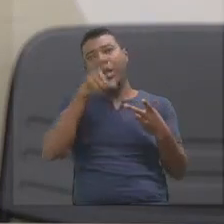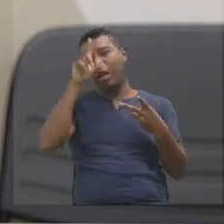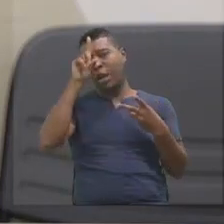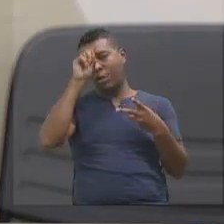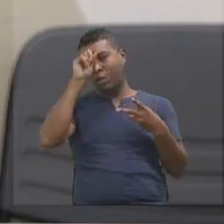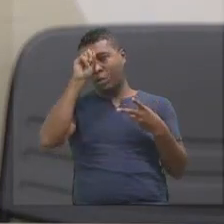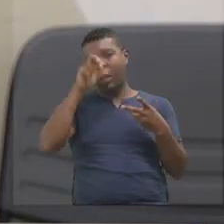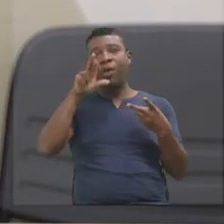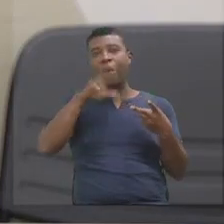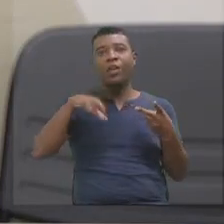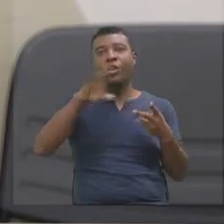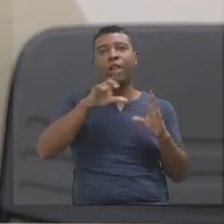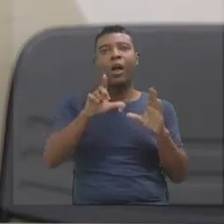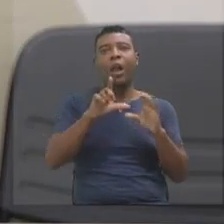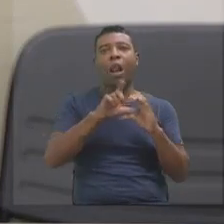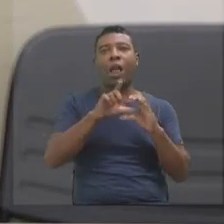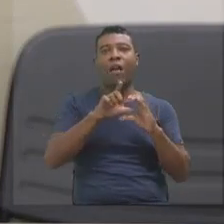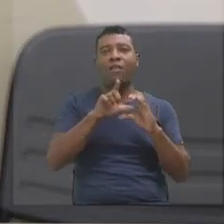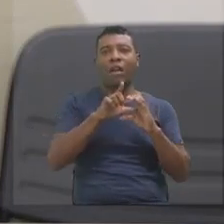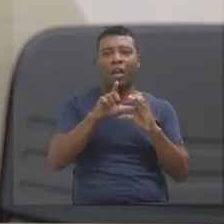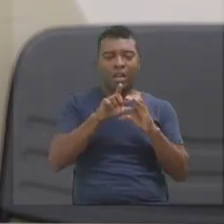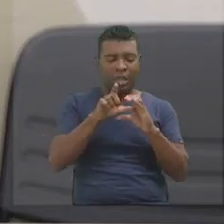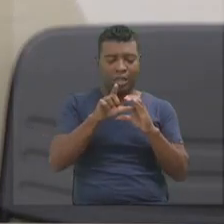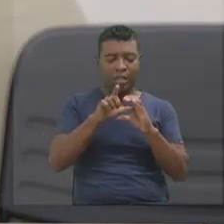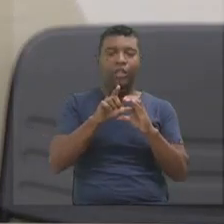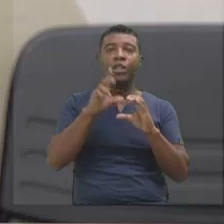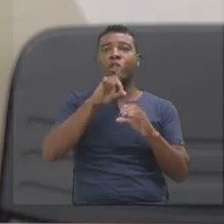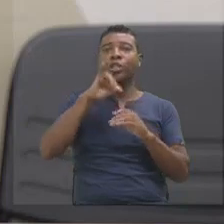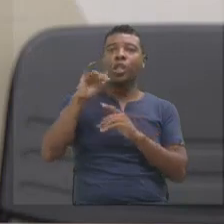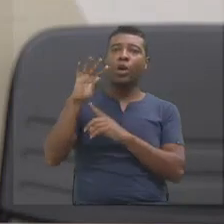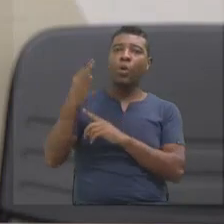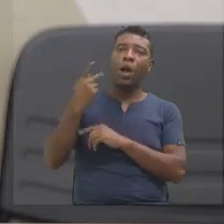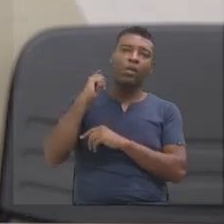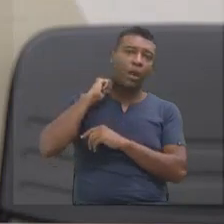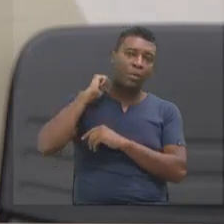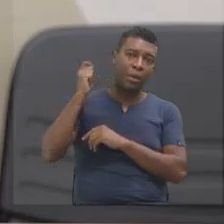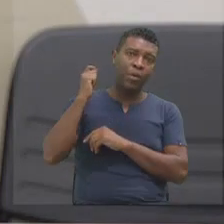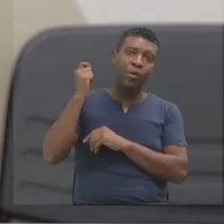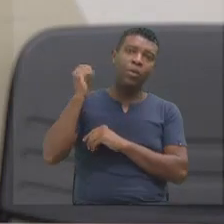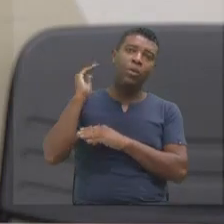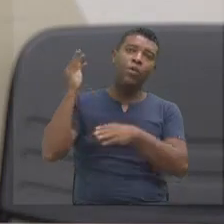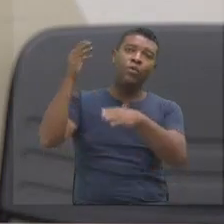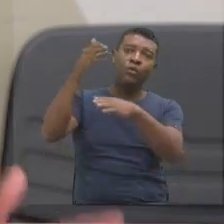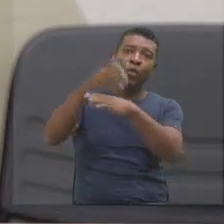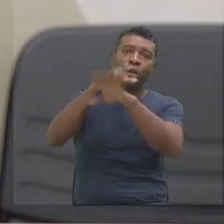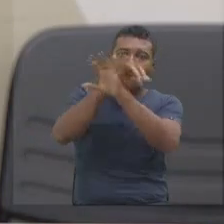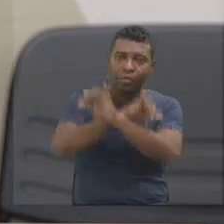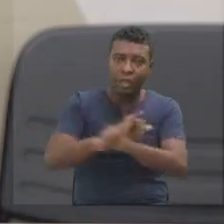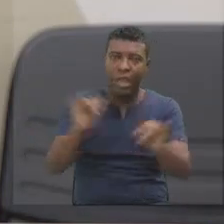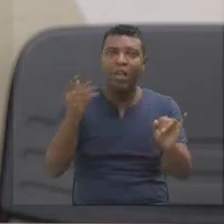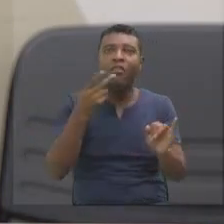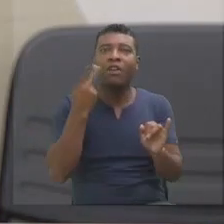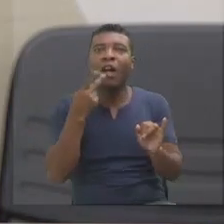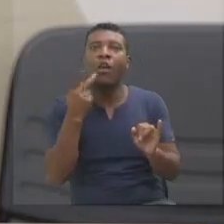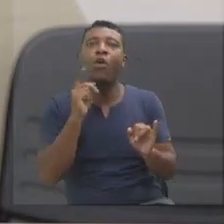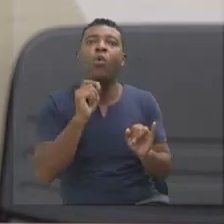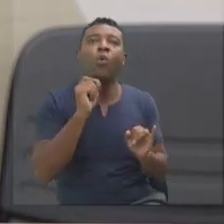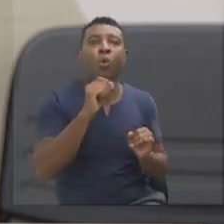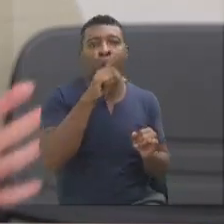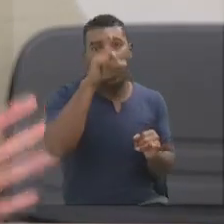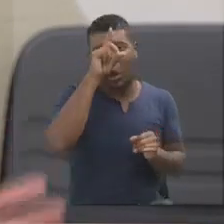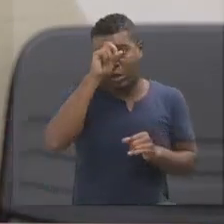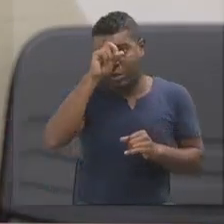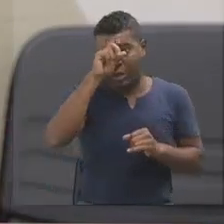no dia 4 de abril governador foi a imprensa acho que por desconhecimento e disse que os hospitais